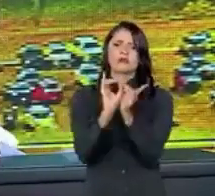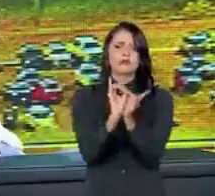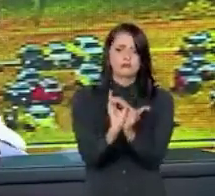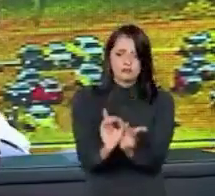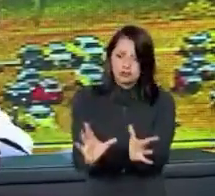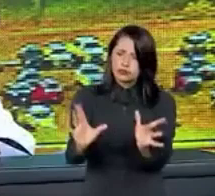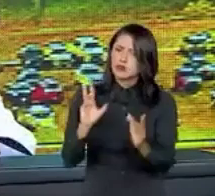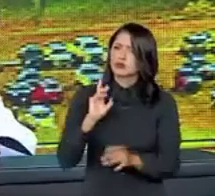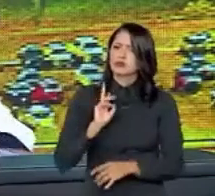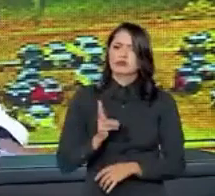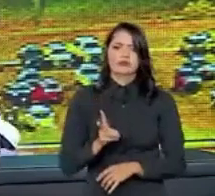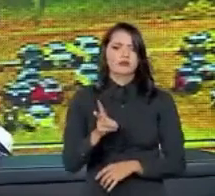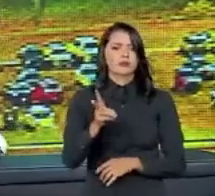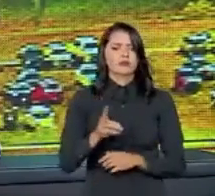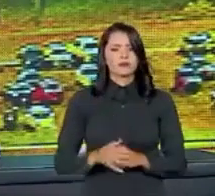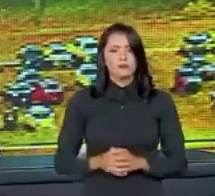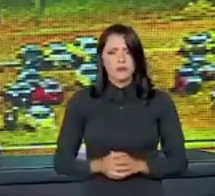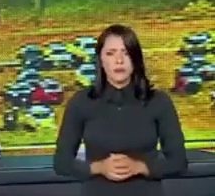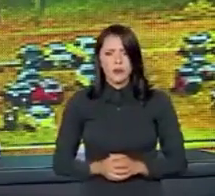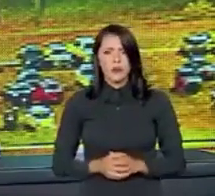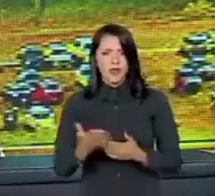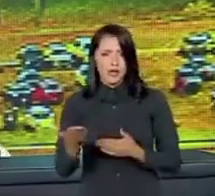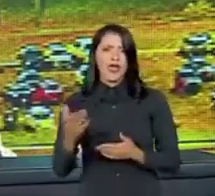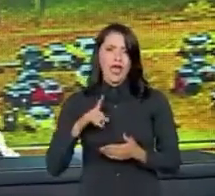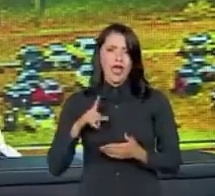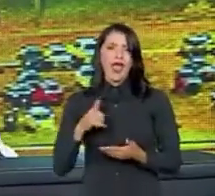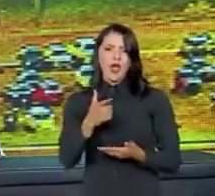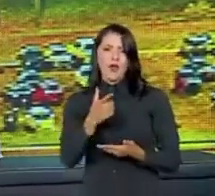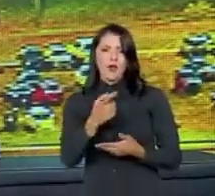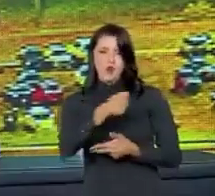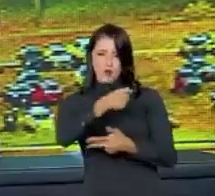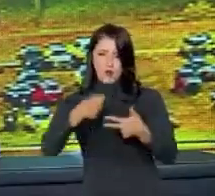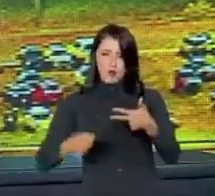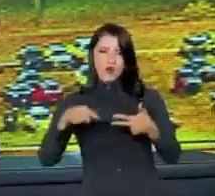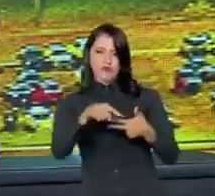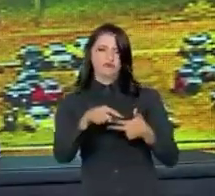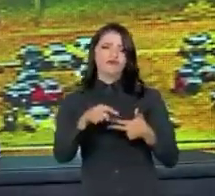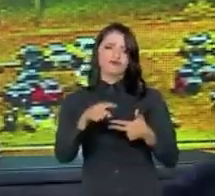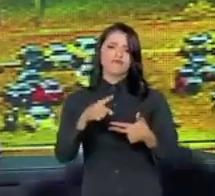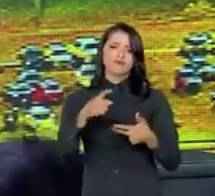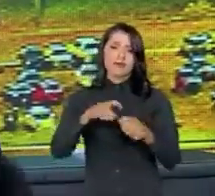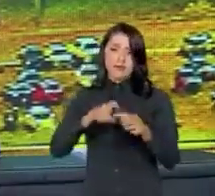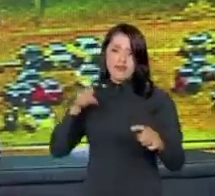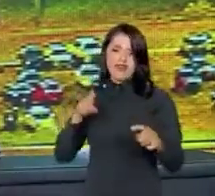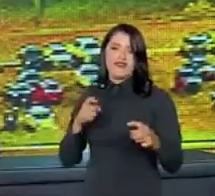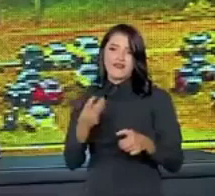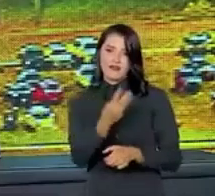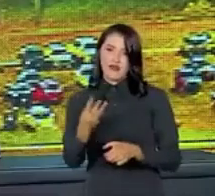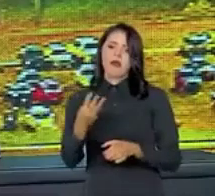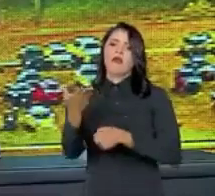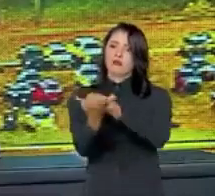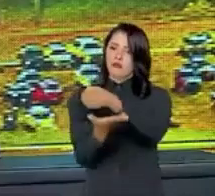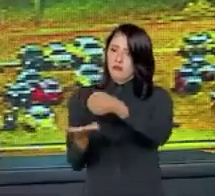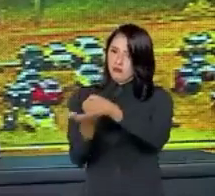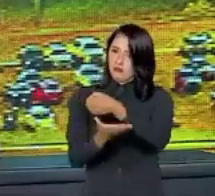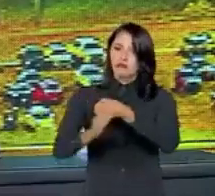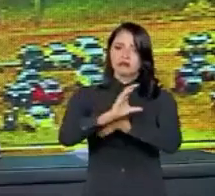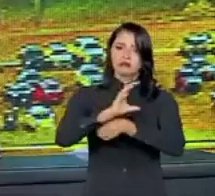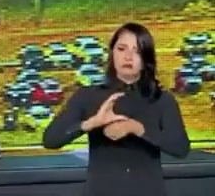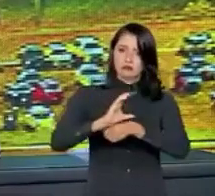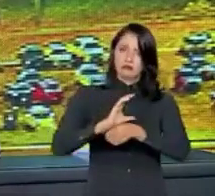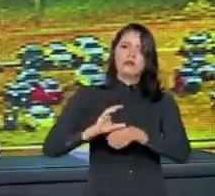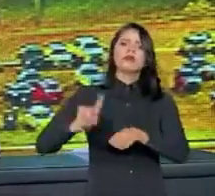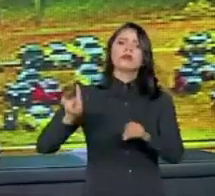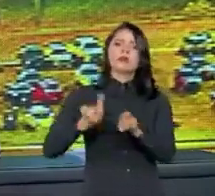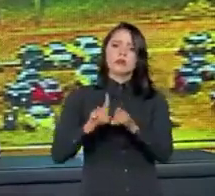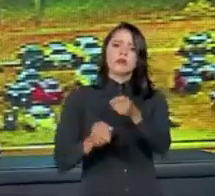democracia. A independência entre os poderes é um princípio constitucional que consagra